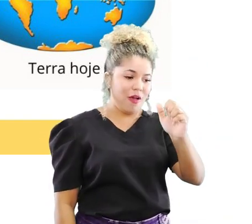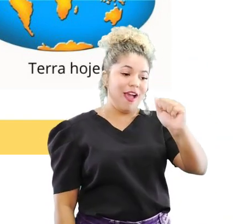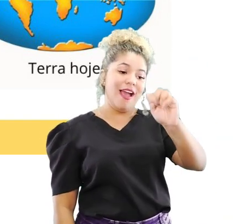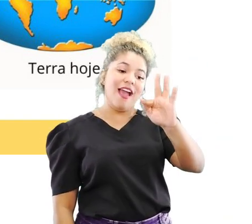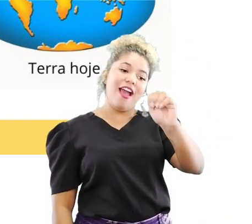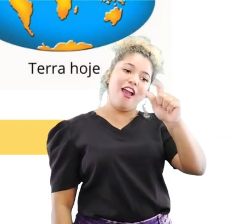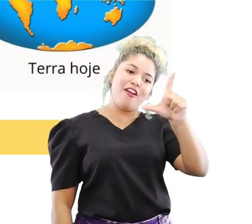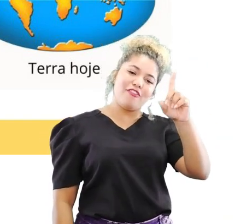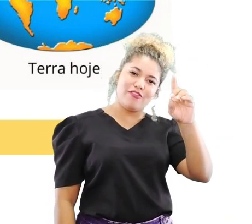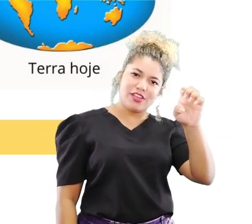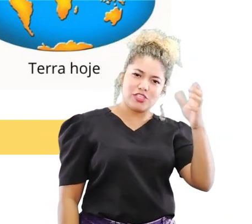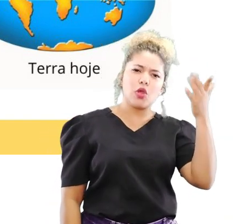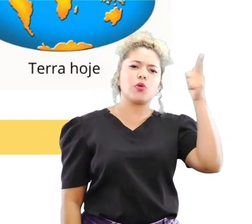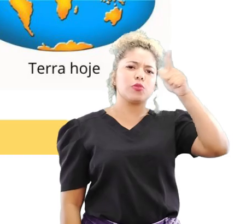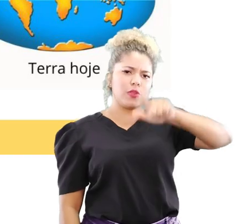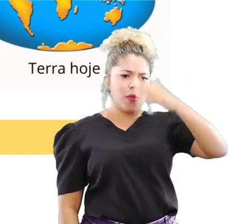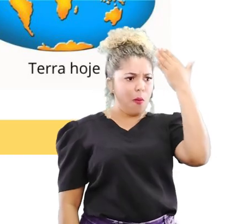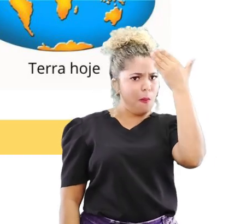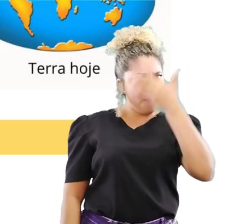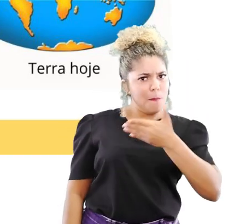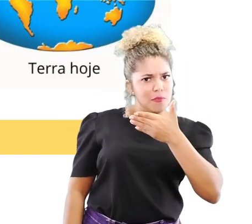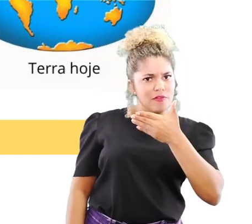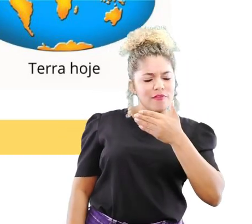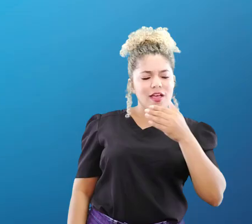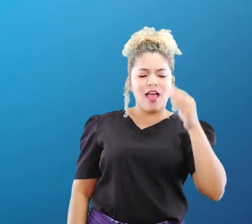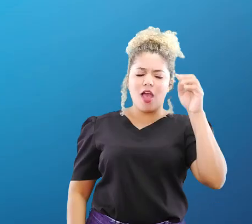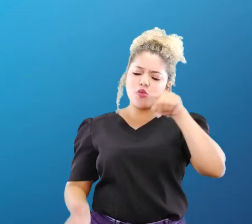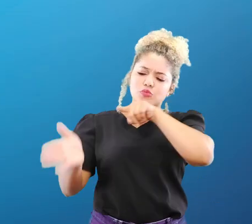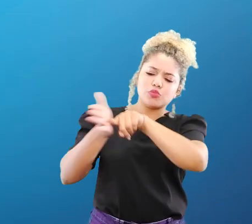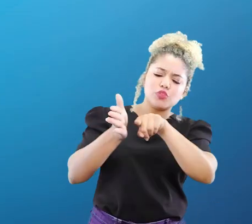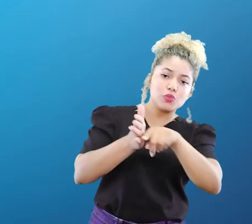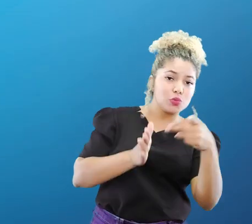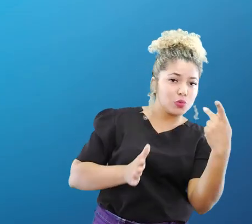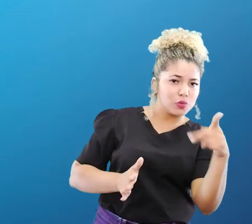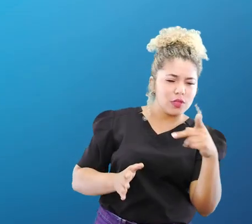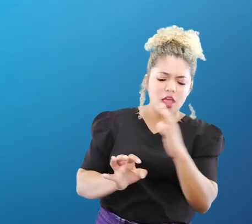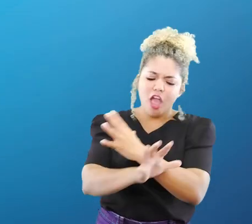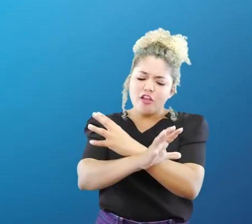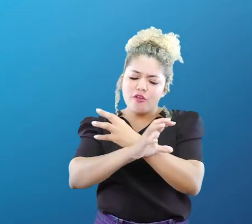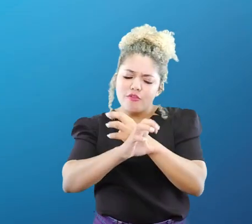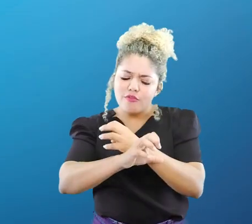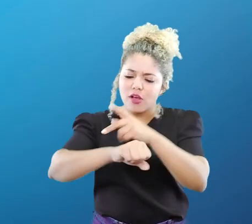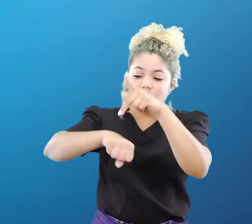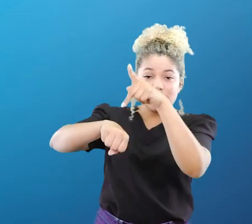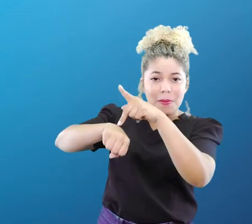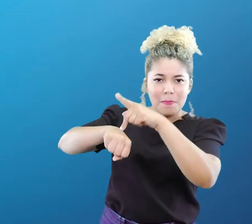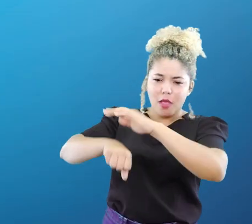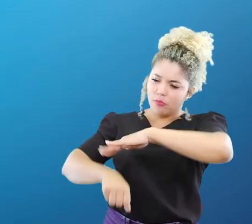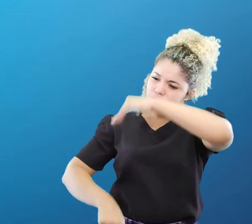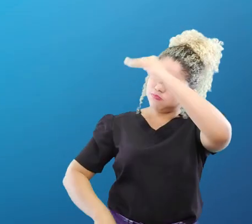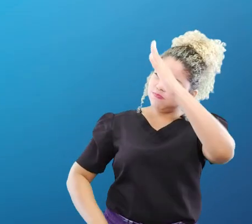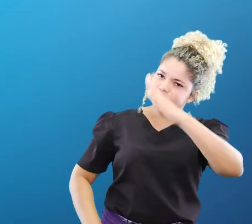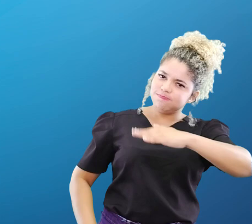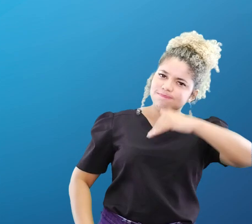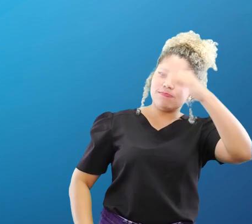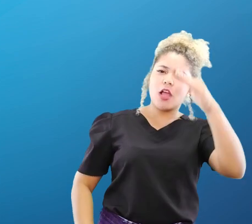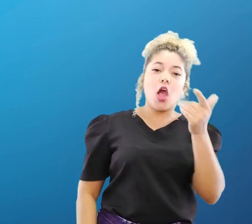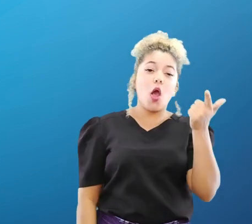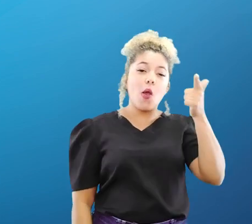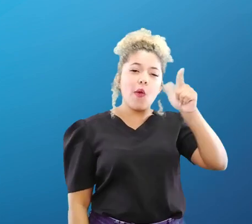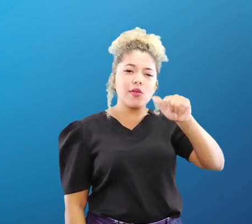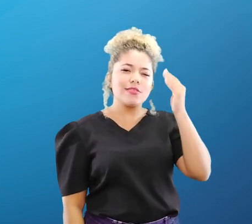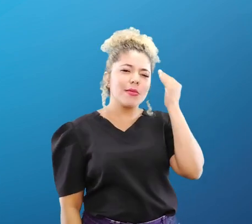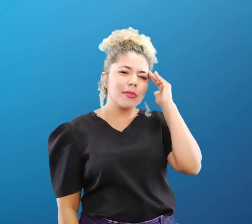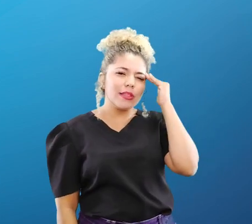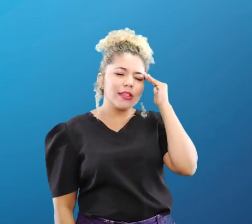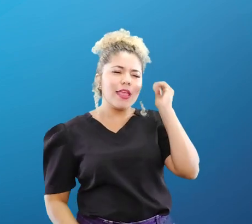conseguiu comprovar sua teoria continental. Através do estudo de fósseis das rochas, da sua geologia, ele conseguiu